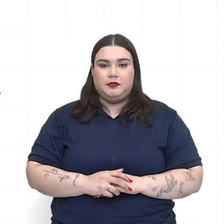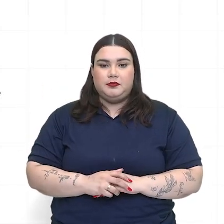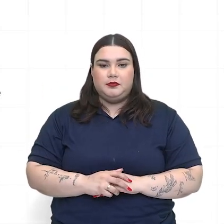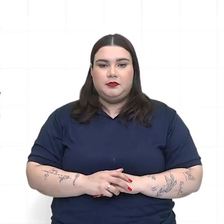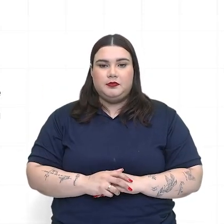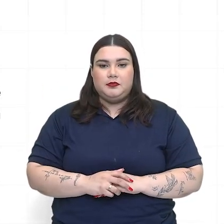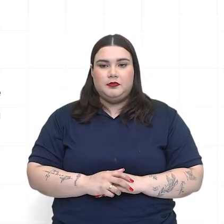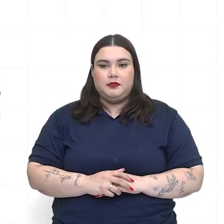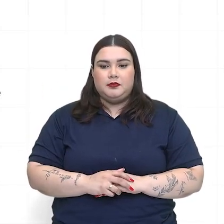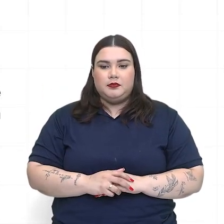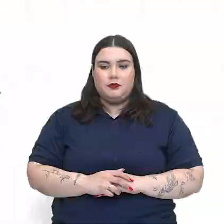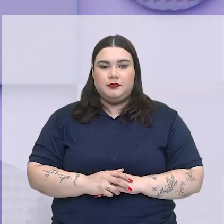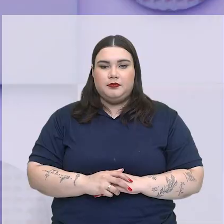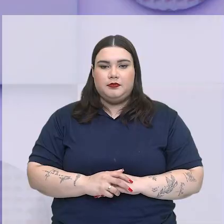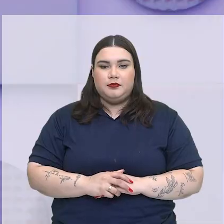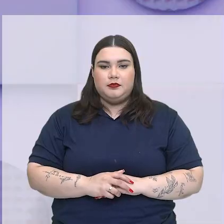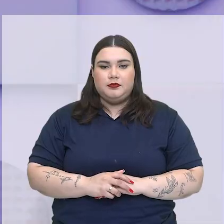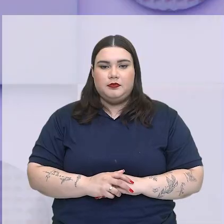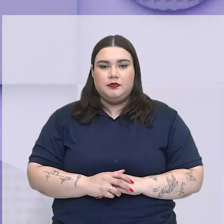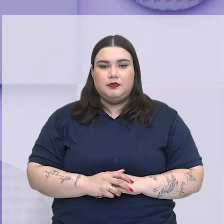Araguaia.